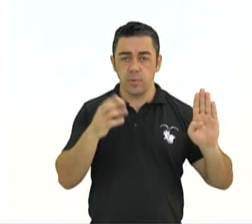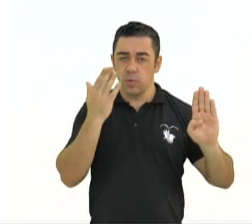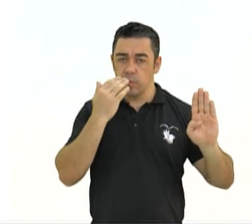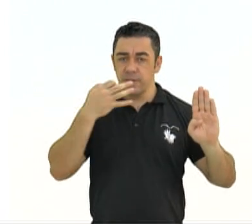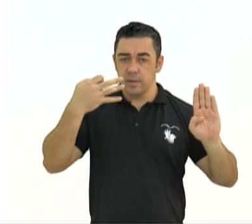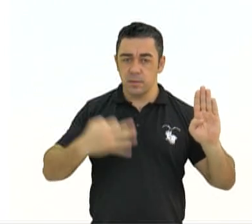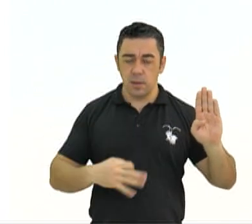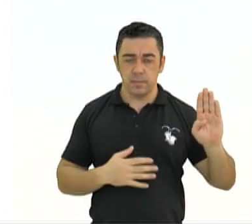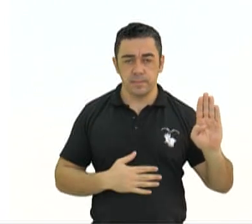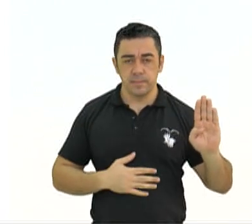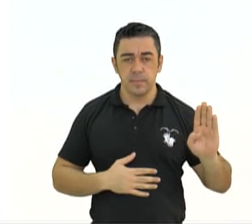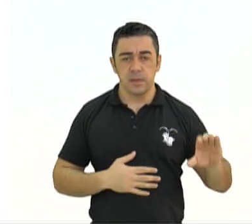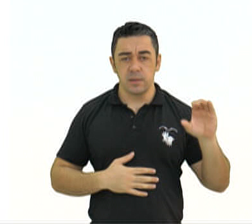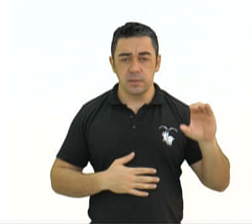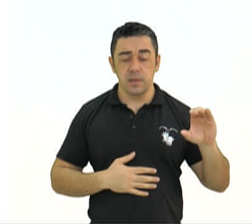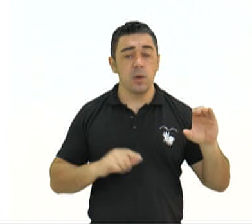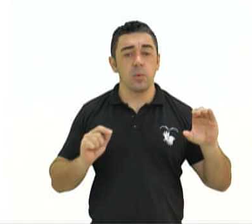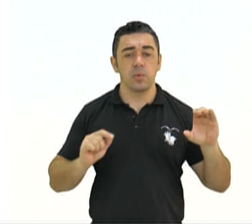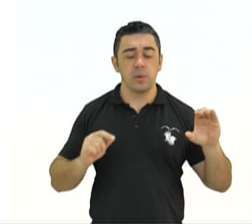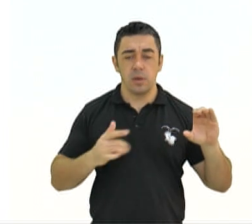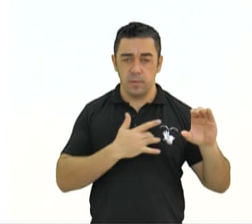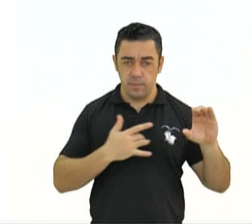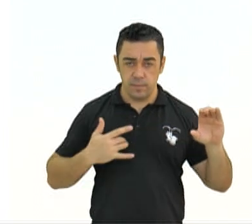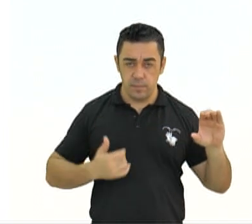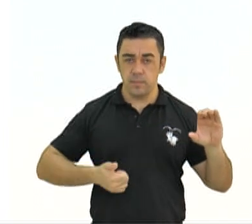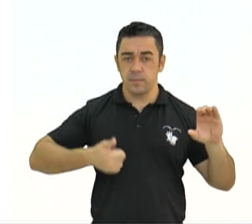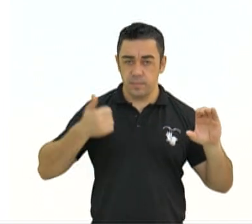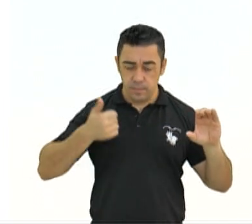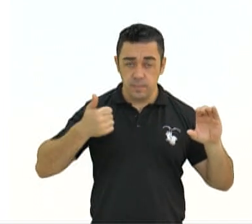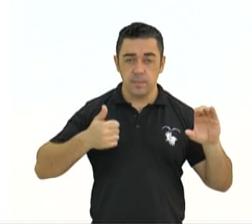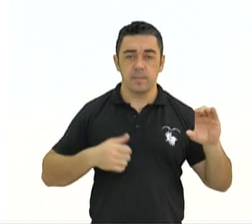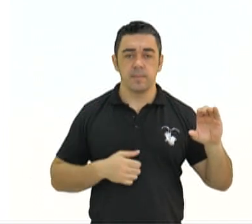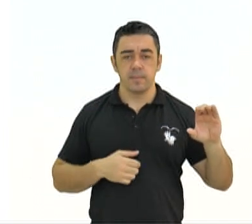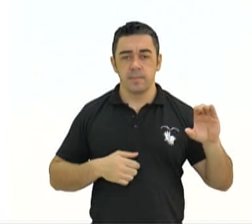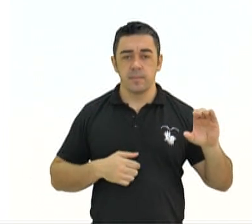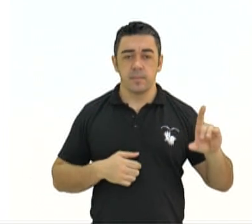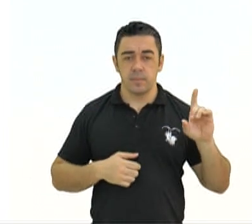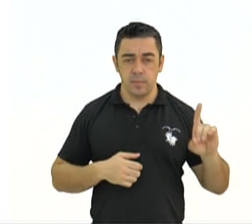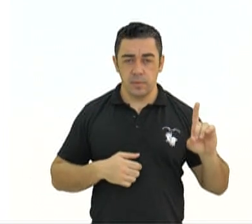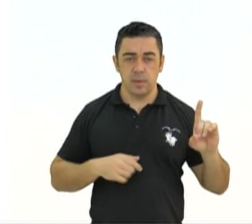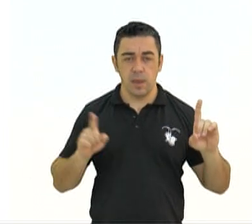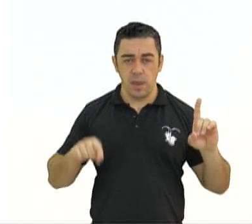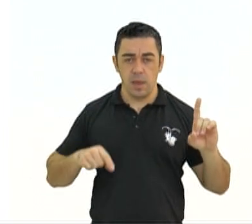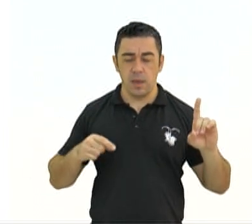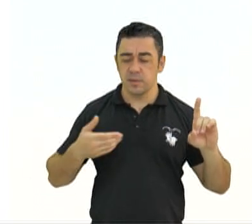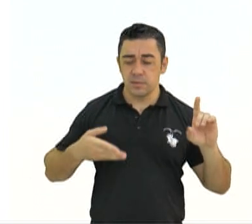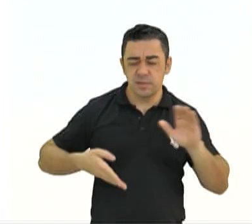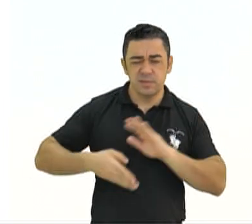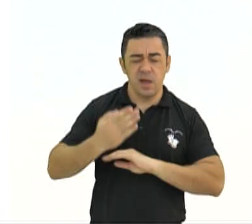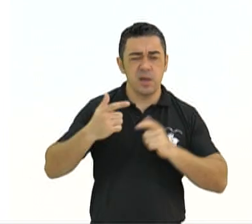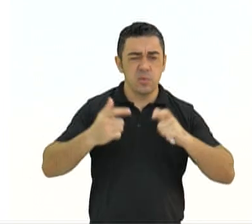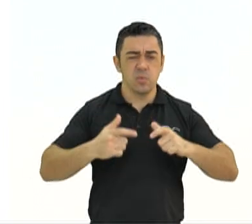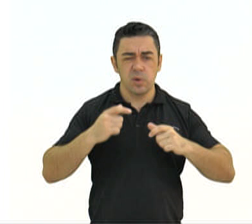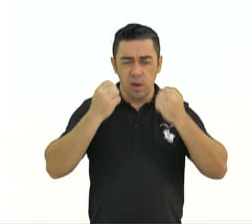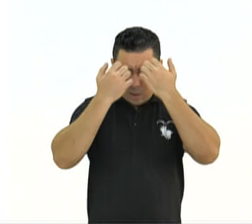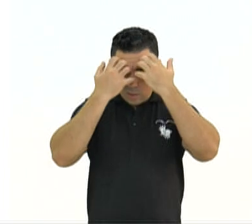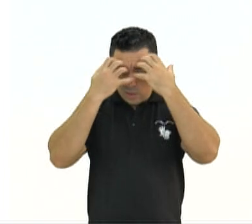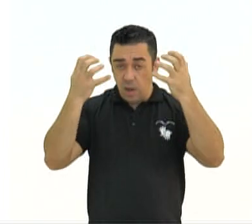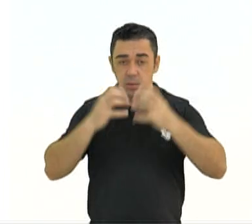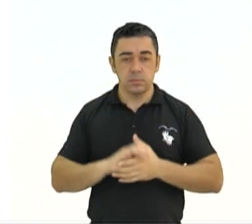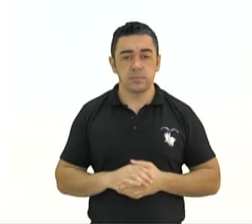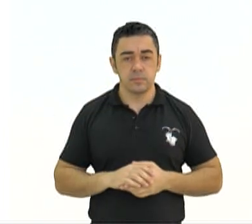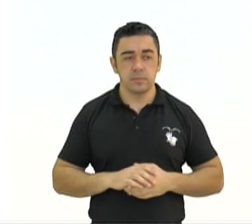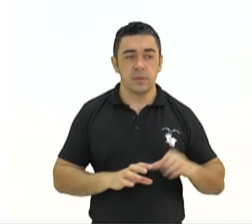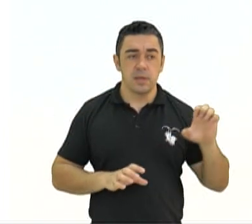C, constituição de hábitos saudáveis, letra D, evasão de ambientes estressores, ou letra E,